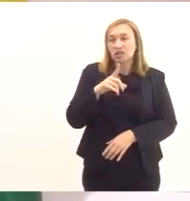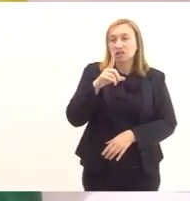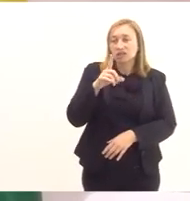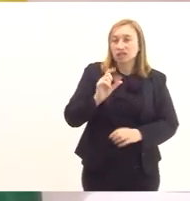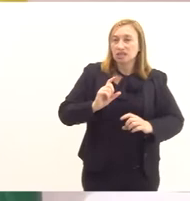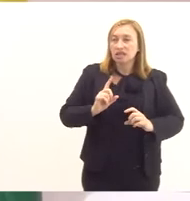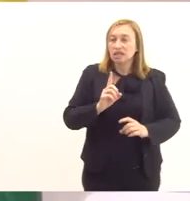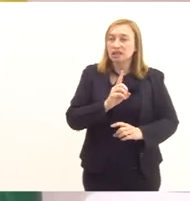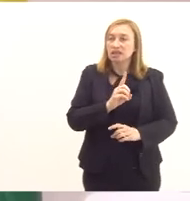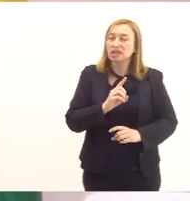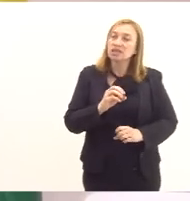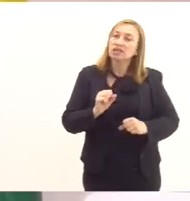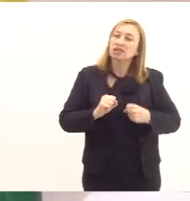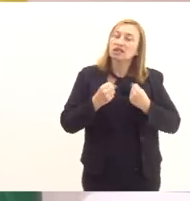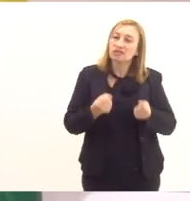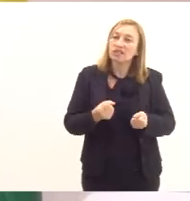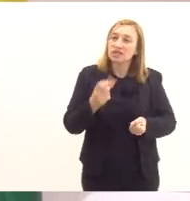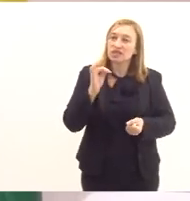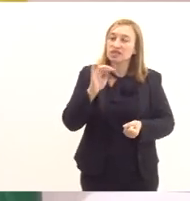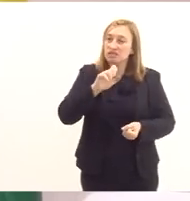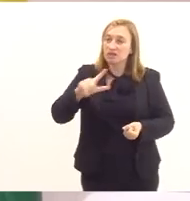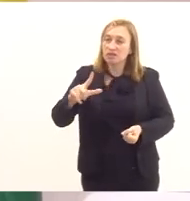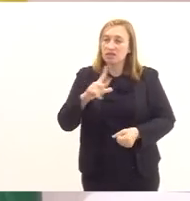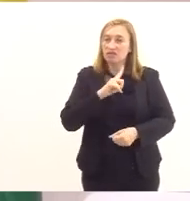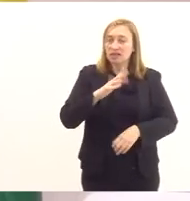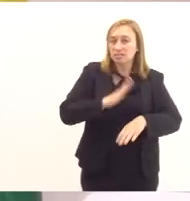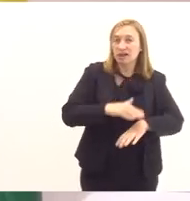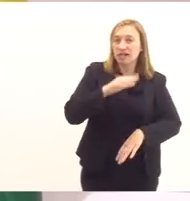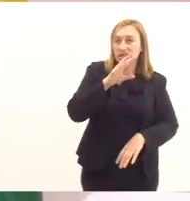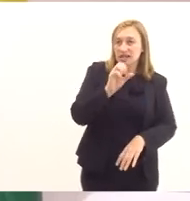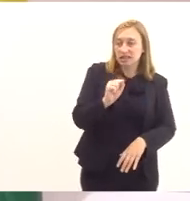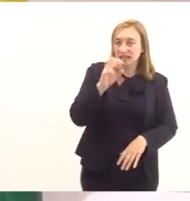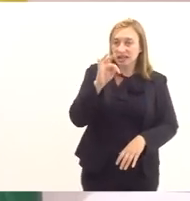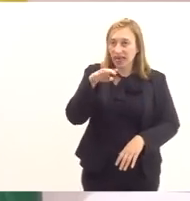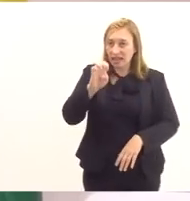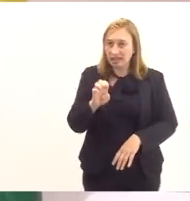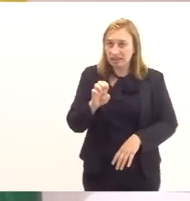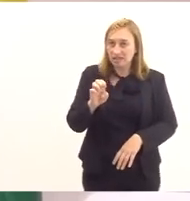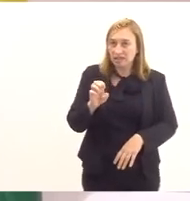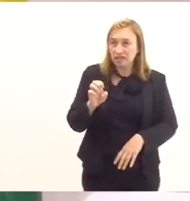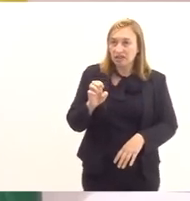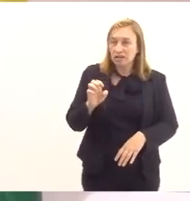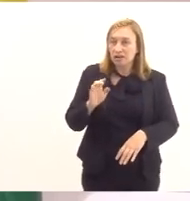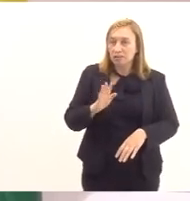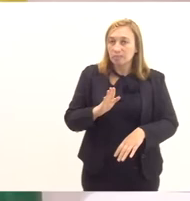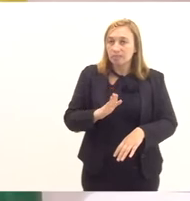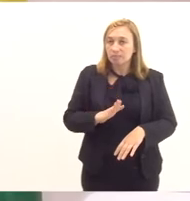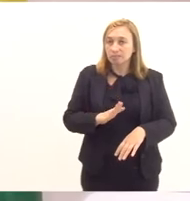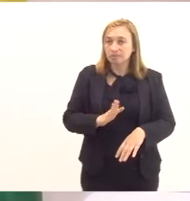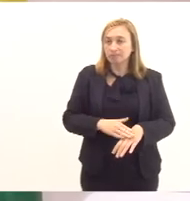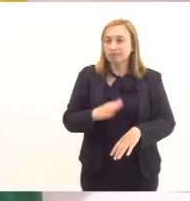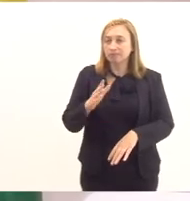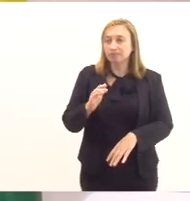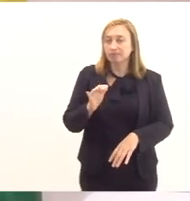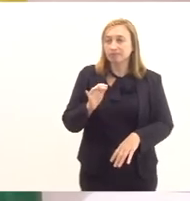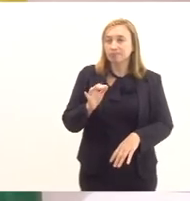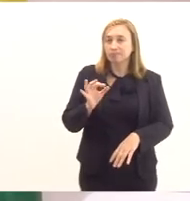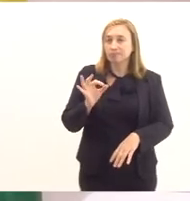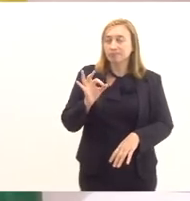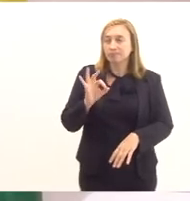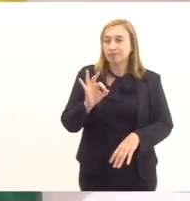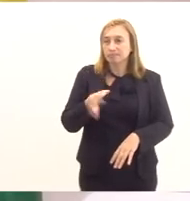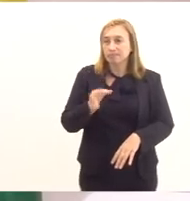que se nós tivéssemos mais alguns satélites nós teríamos uma detecção mais precisa desses dessas